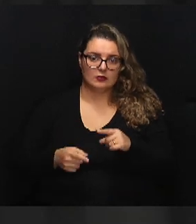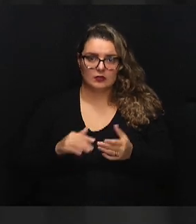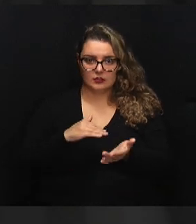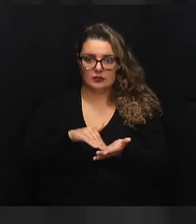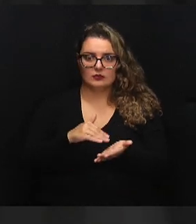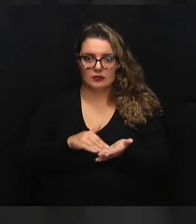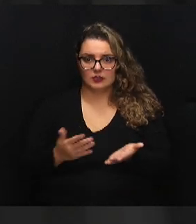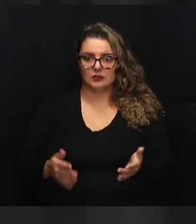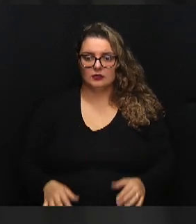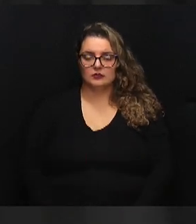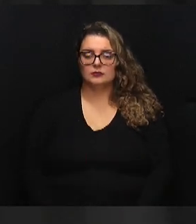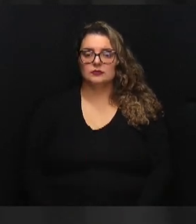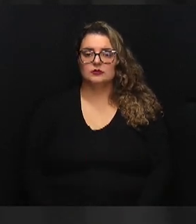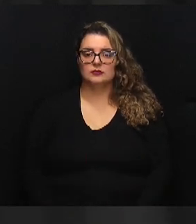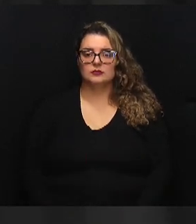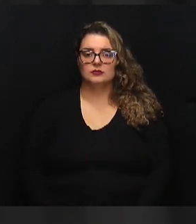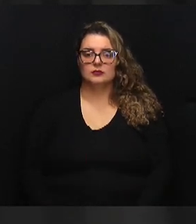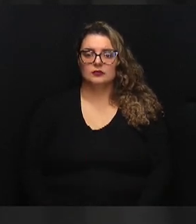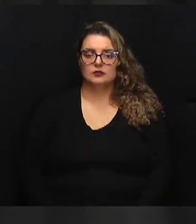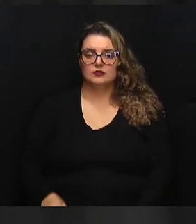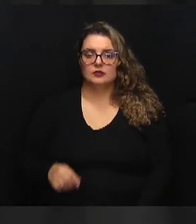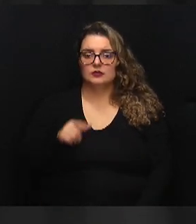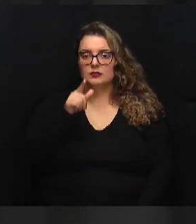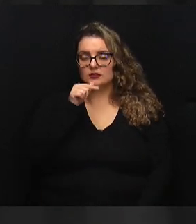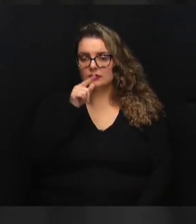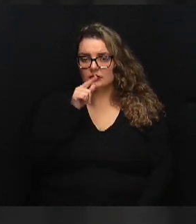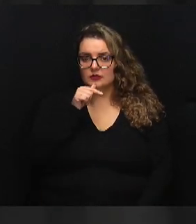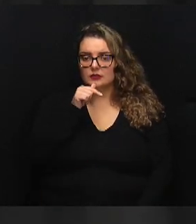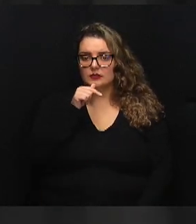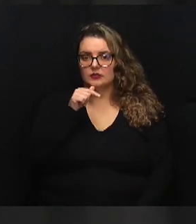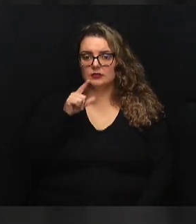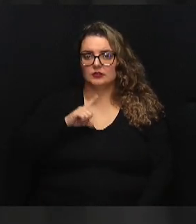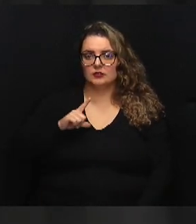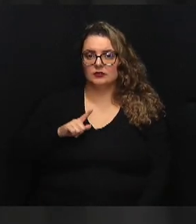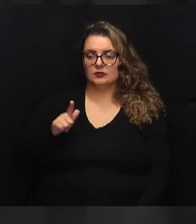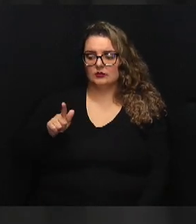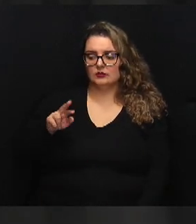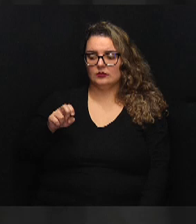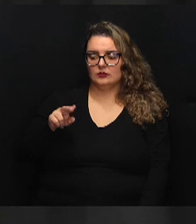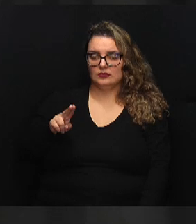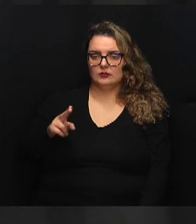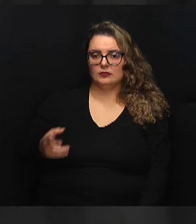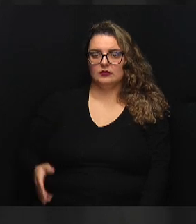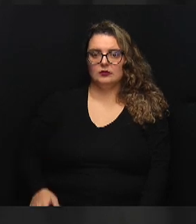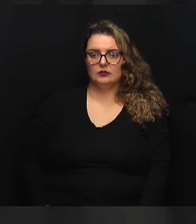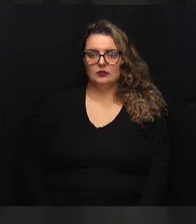secretaria. A água tem que ter um certo grau de